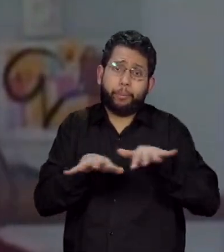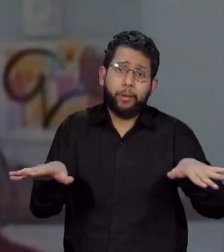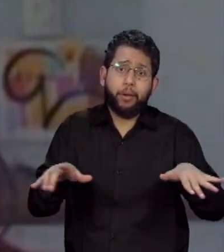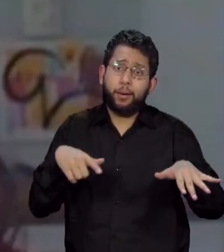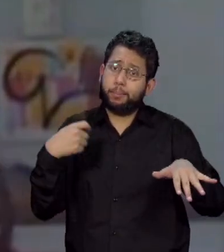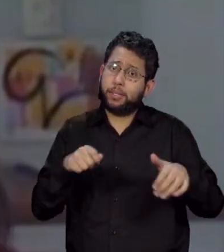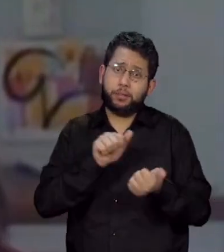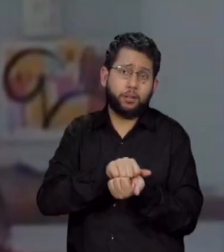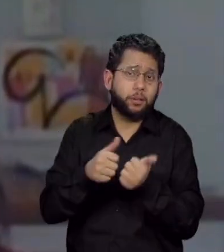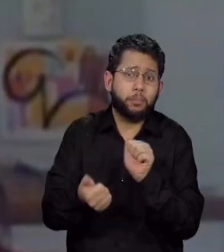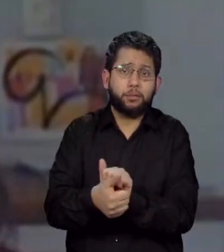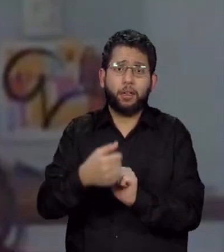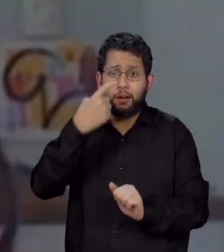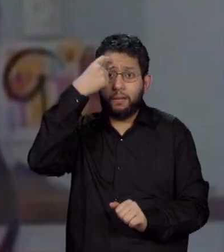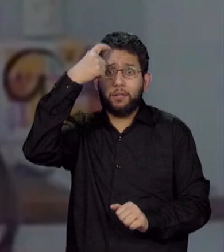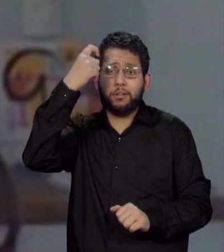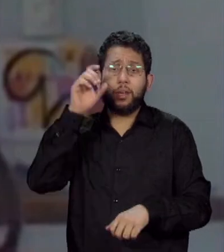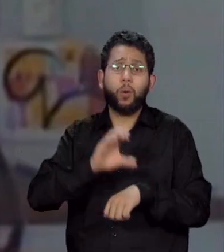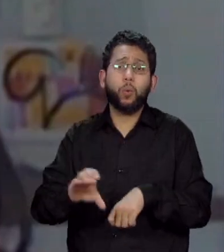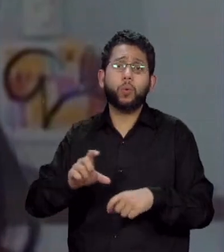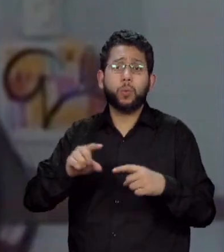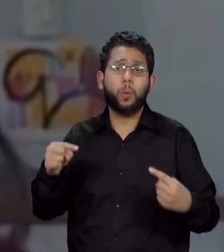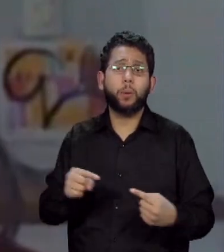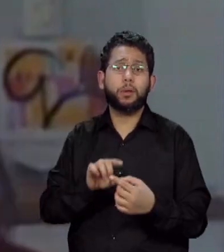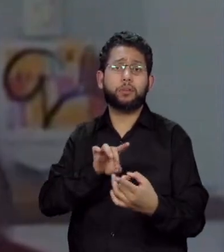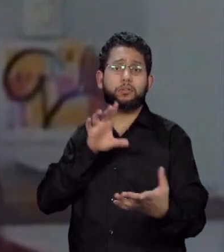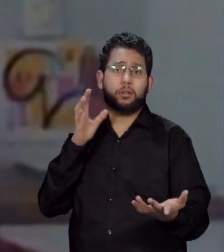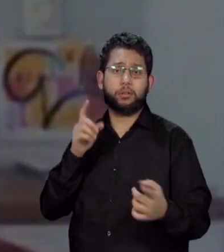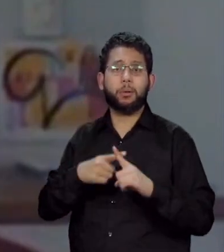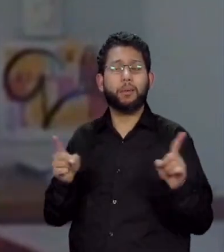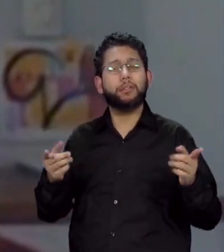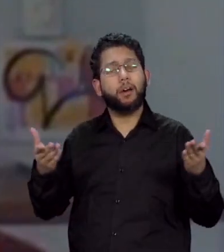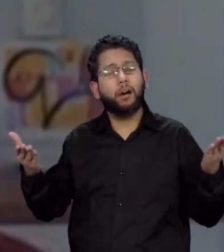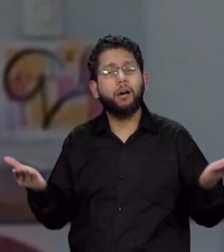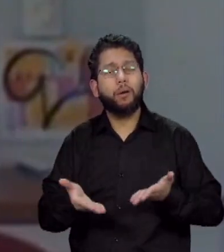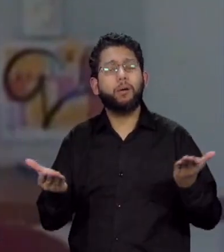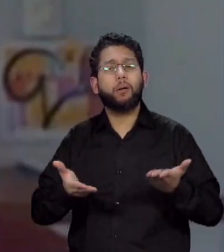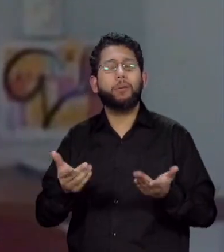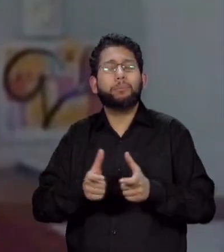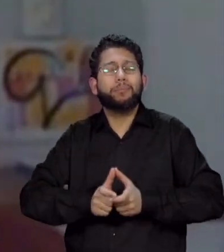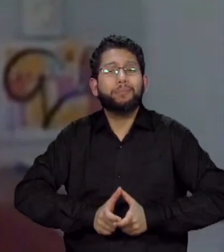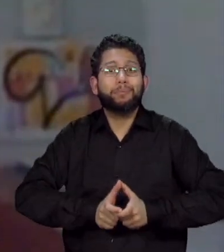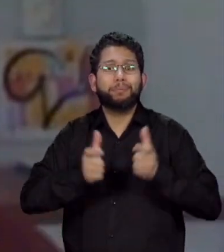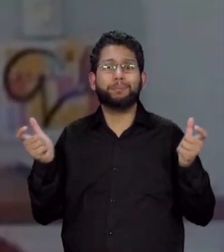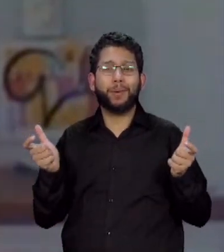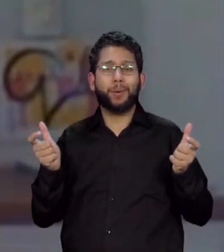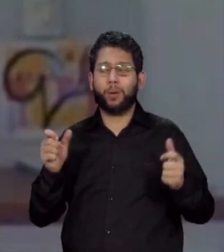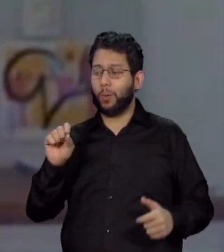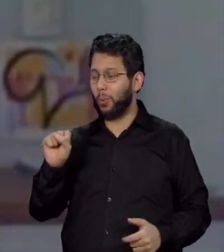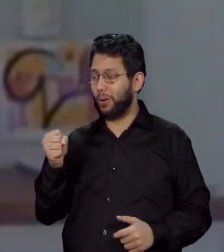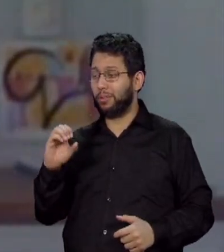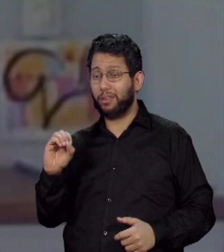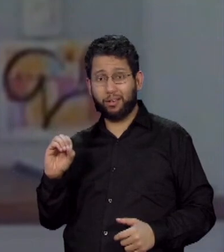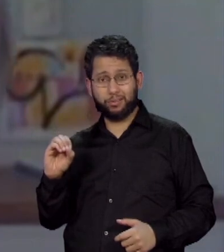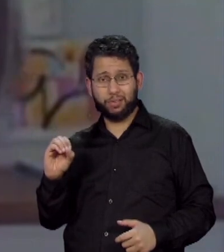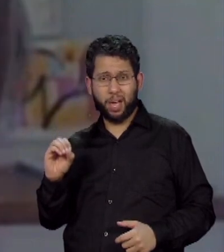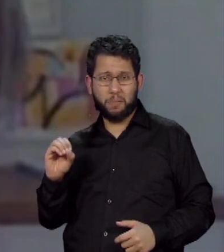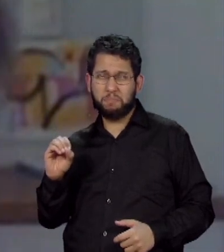se reinventar em cursos à distância, né? Mas a realidade é que a grande maioria desses 80 e poucos